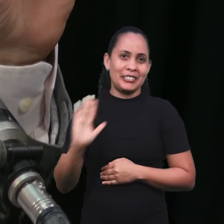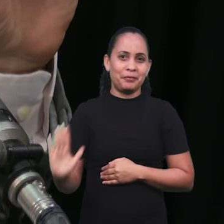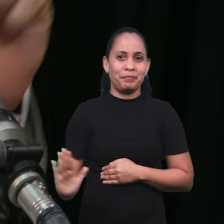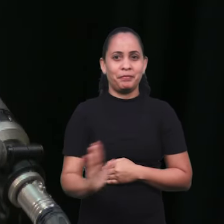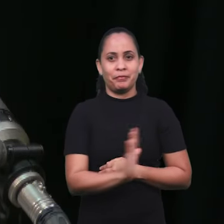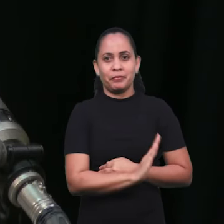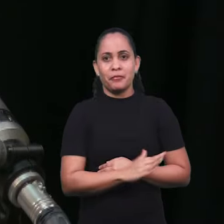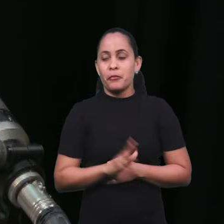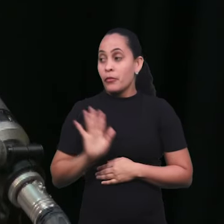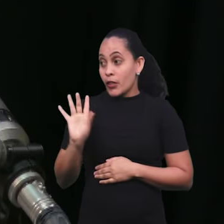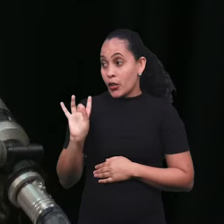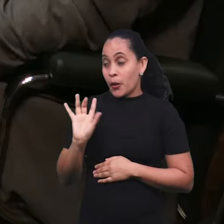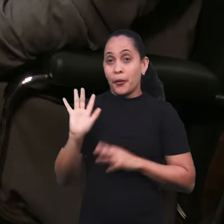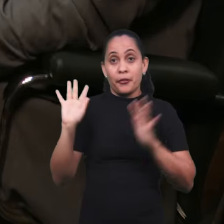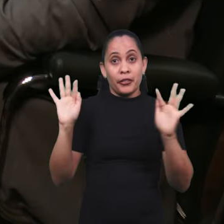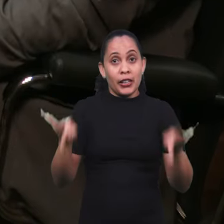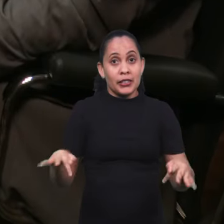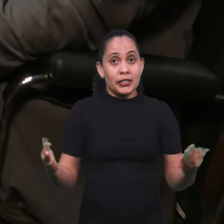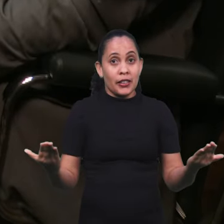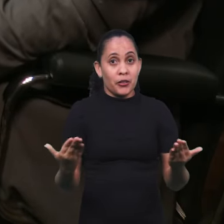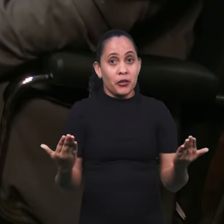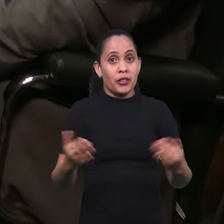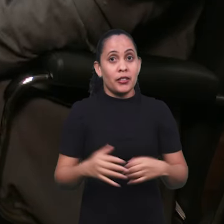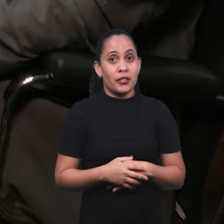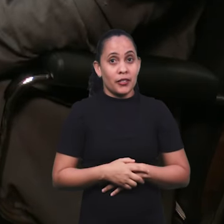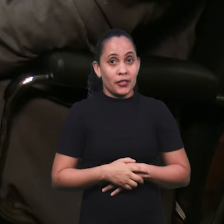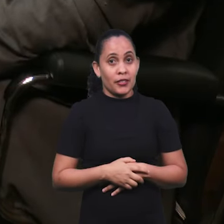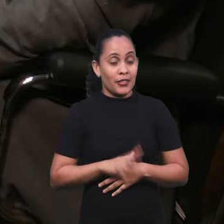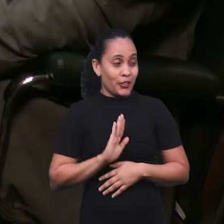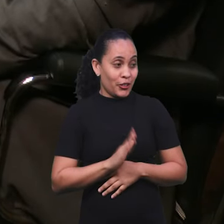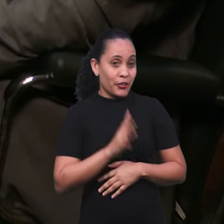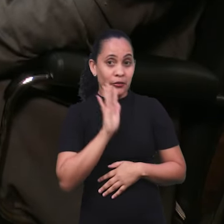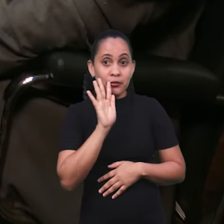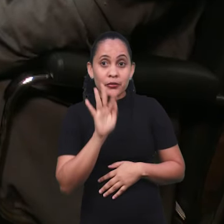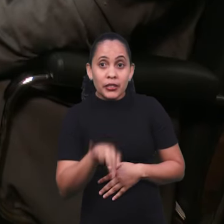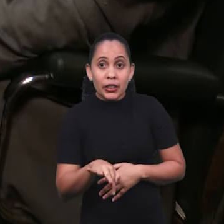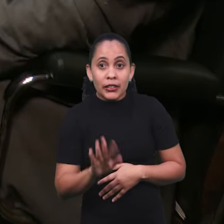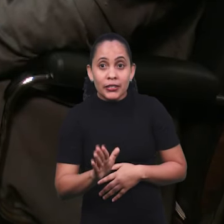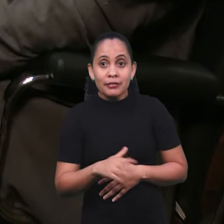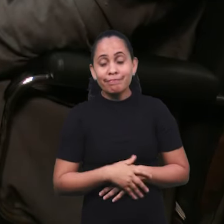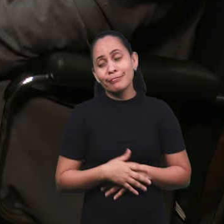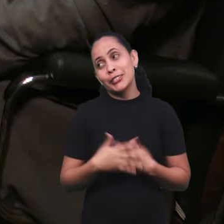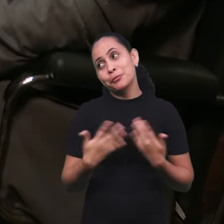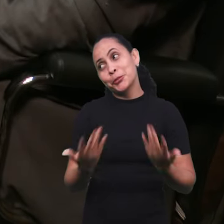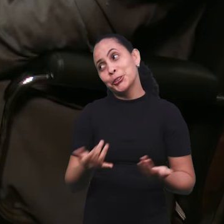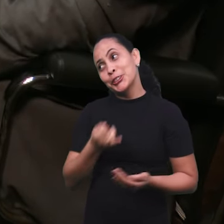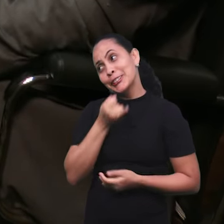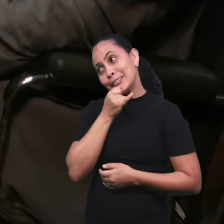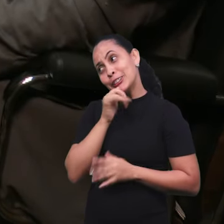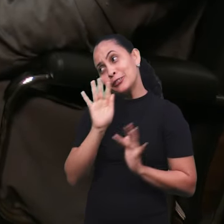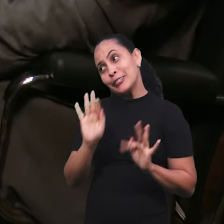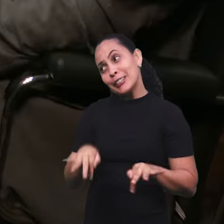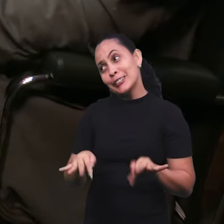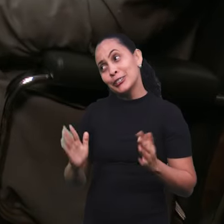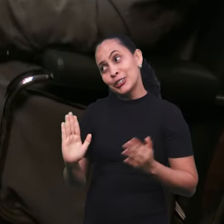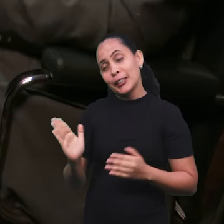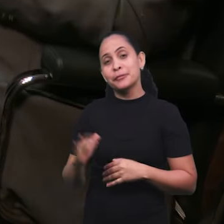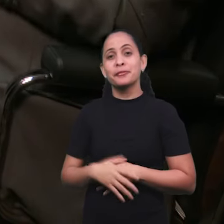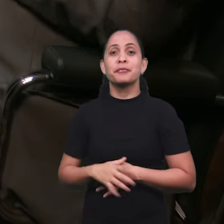experiência. Só para encerrar a minha parte, que já estamos encerrando esse programa, infelizmente, né,